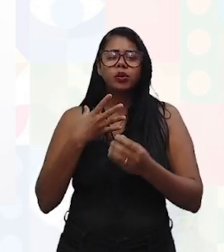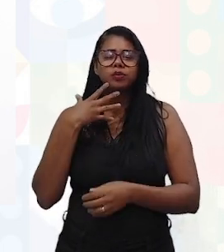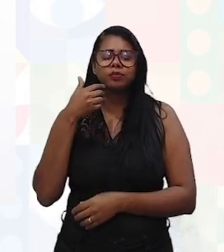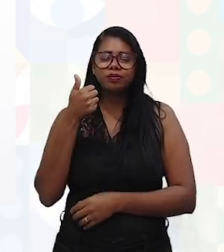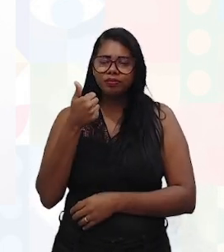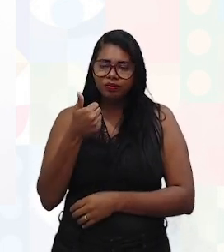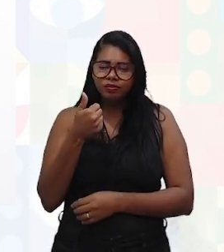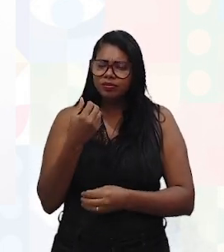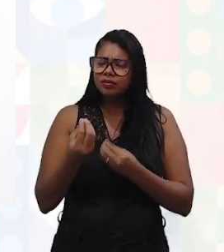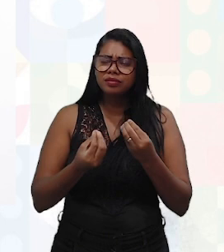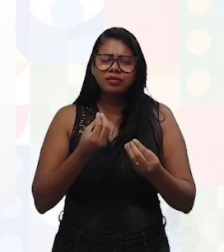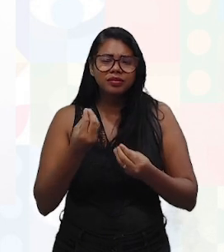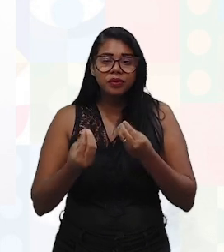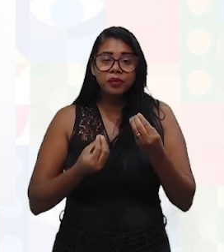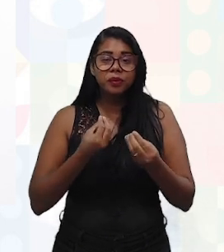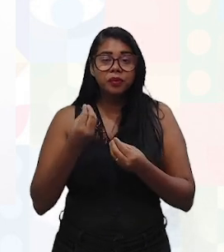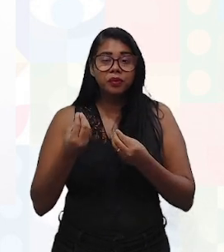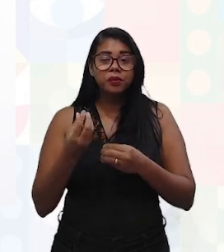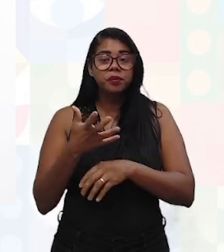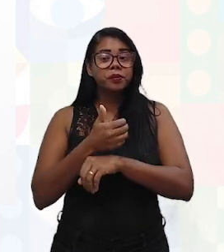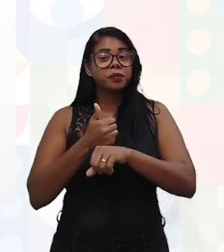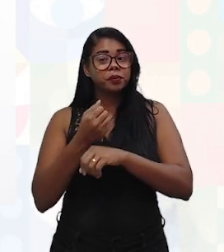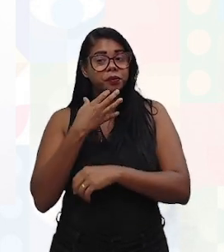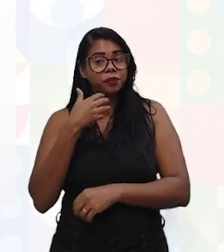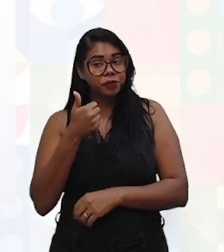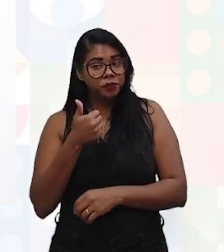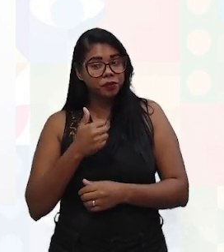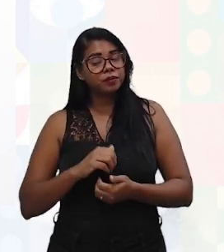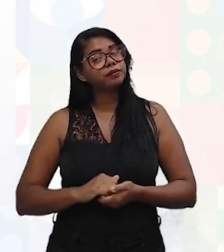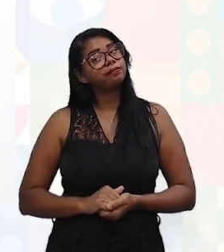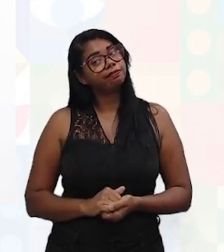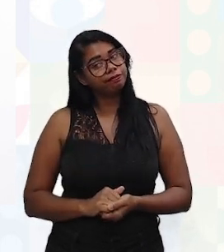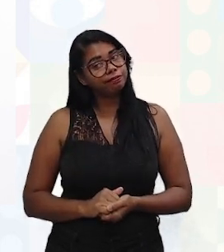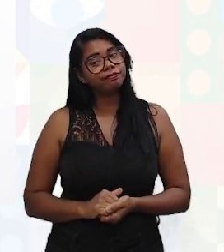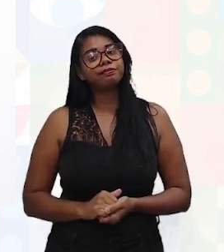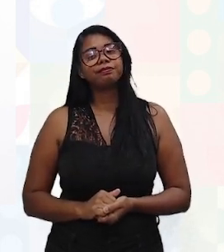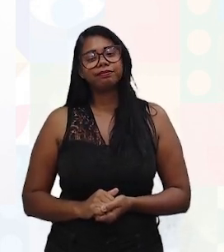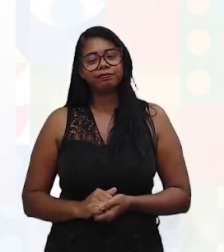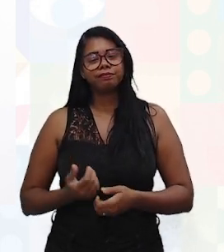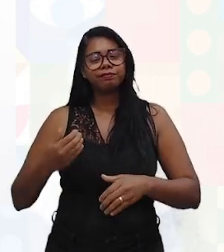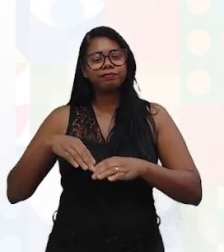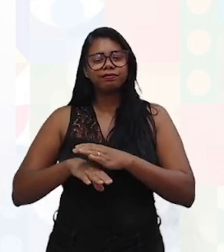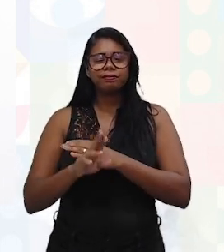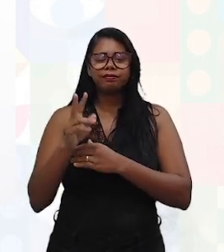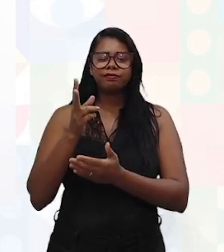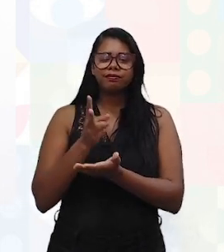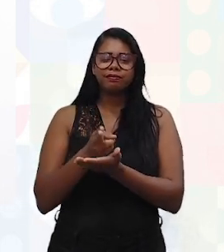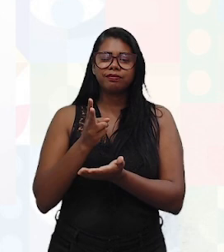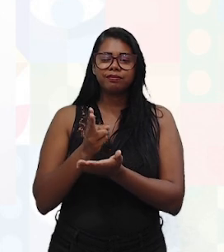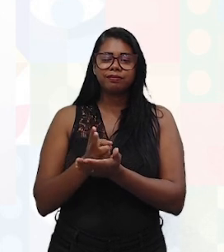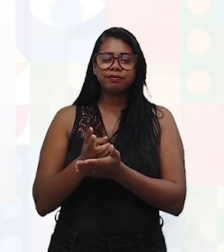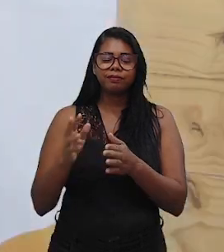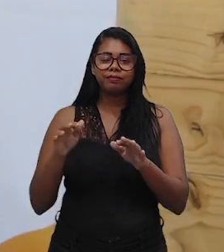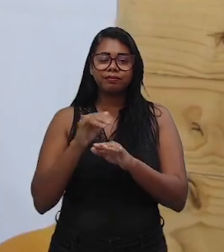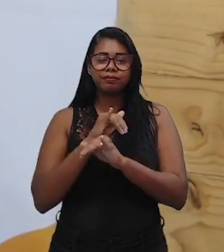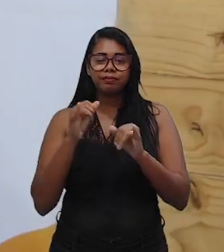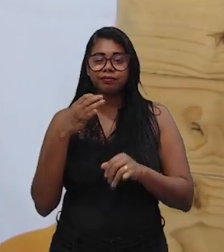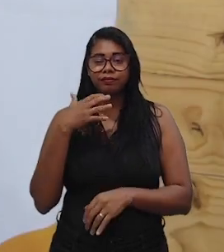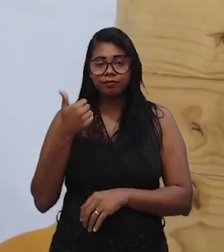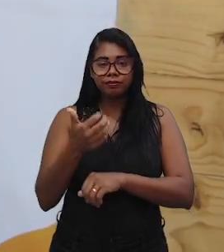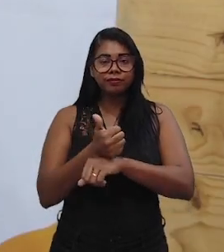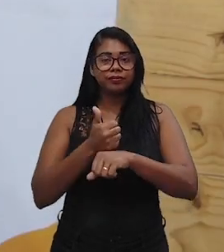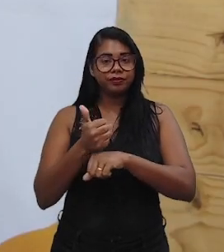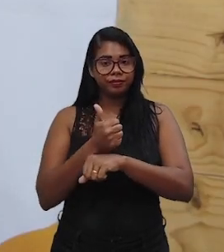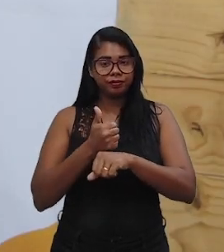melhorar? Como eu posso ser um bom profissional? Eu costumo sempre dizer que antes de sermos bons